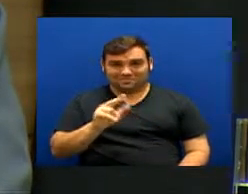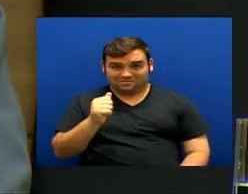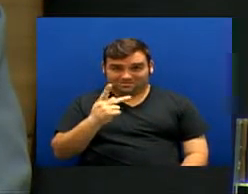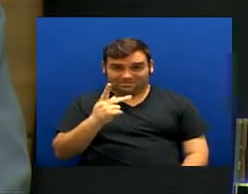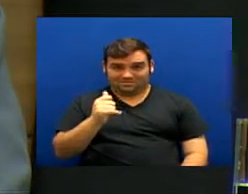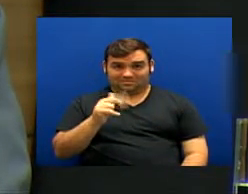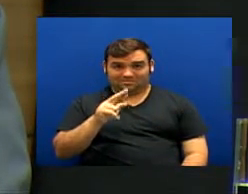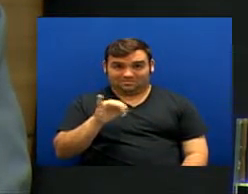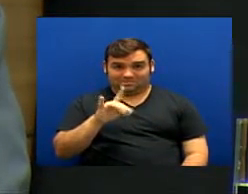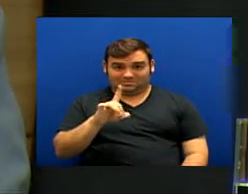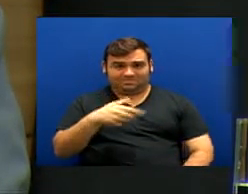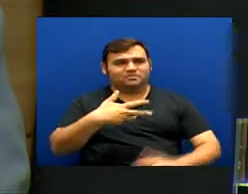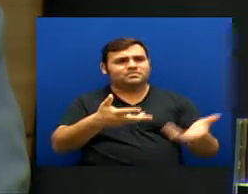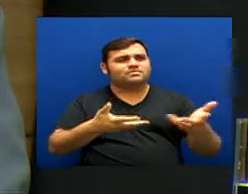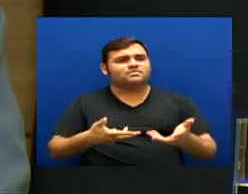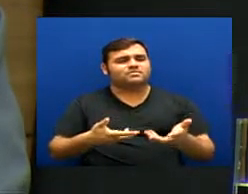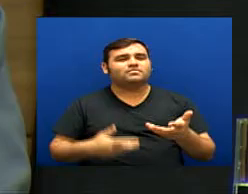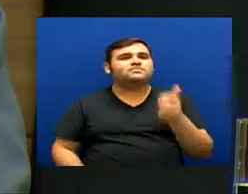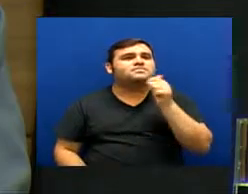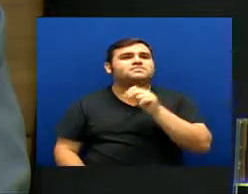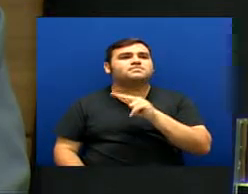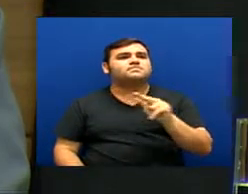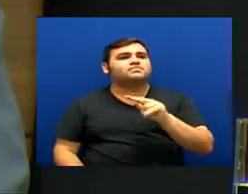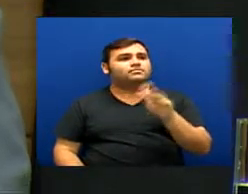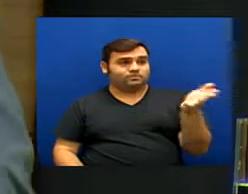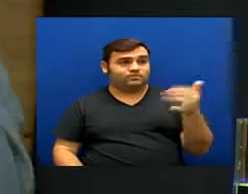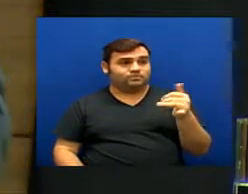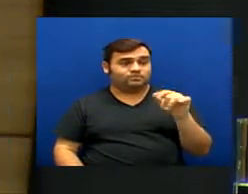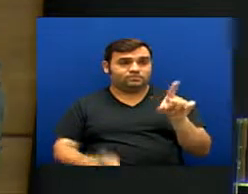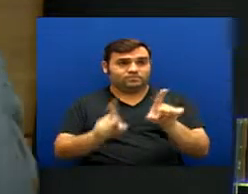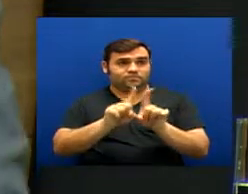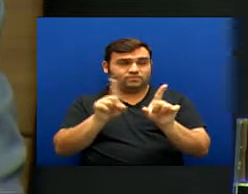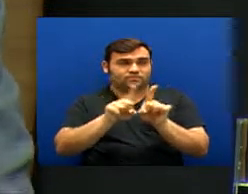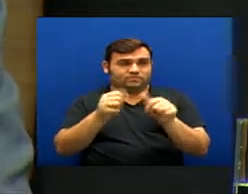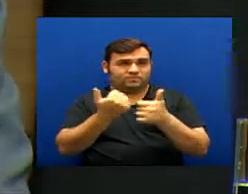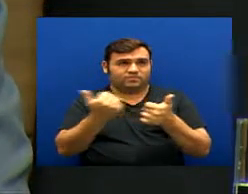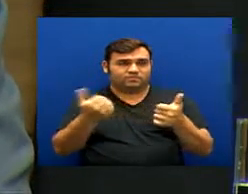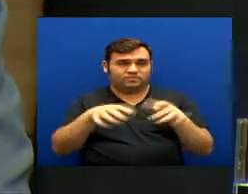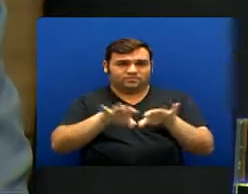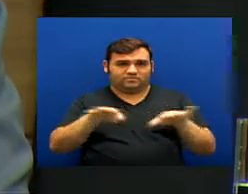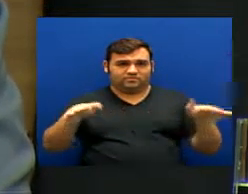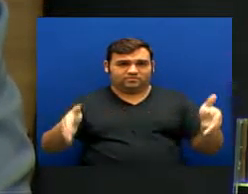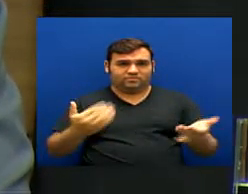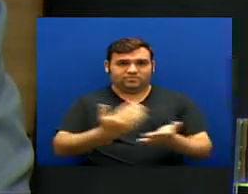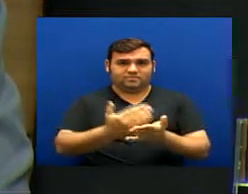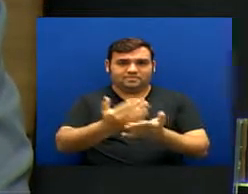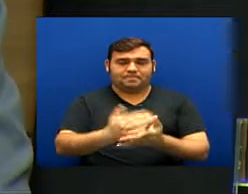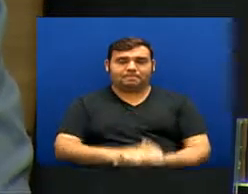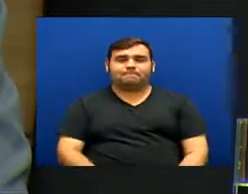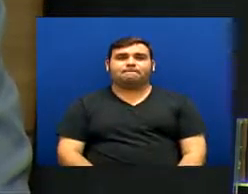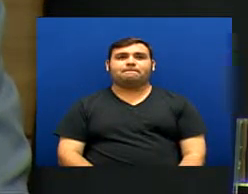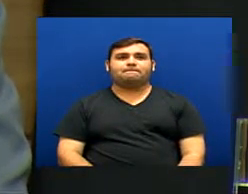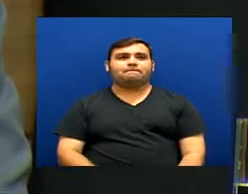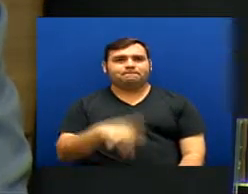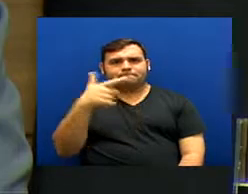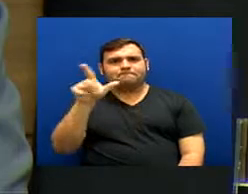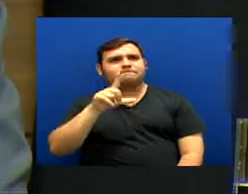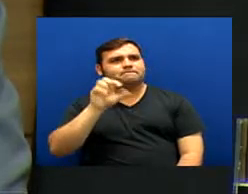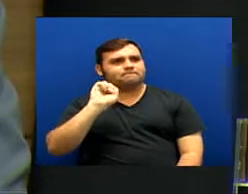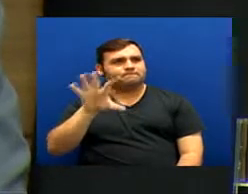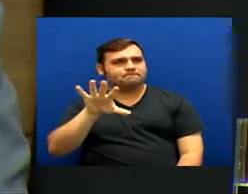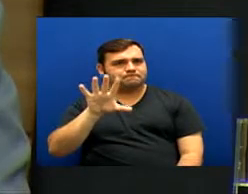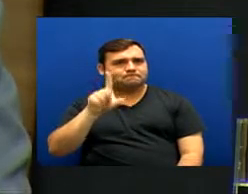não tinha nem transporte, elas iam a pé, viajavam quase 3 quilômetros, desde o convento até o colégio,